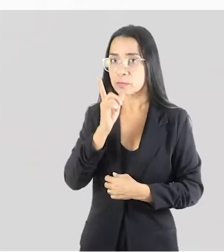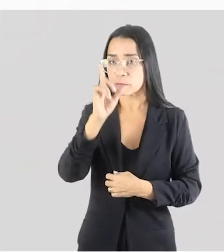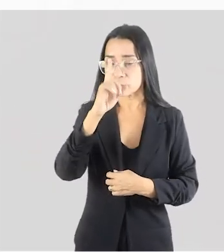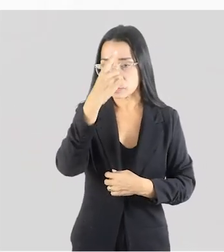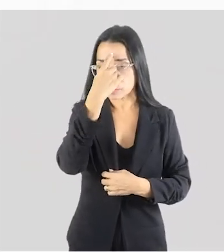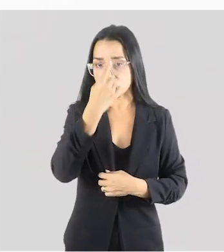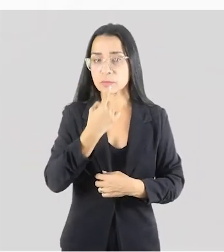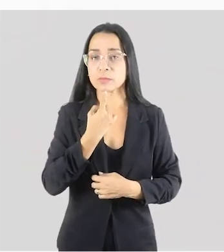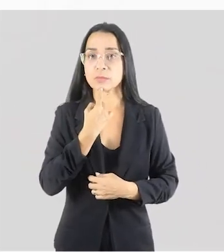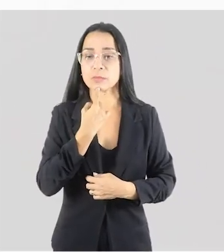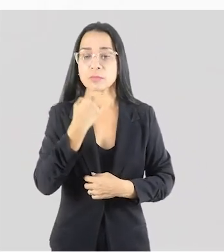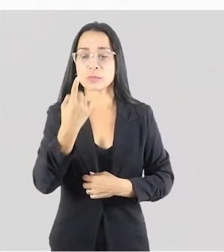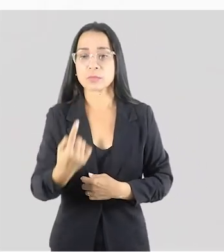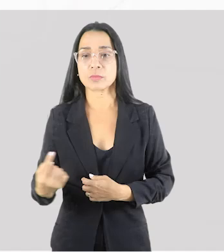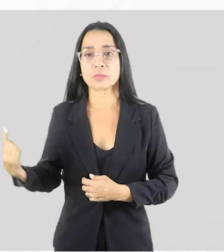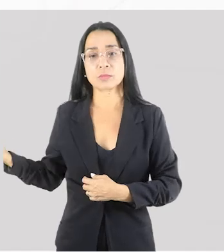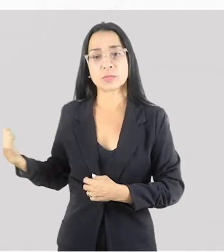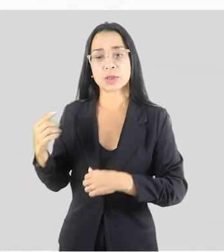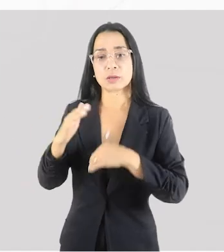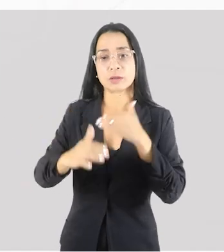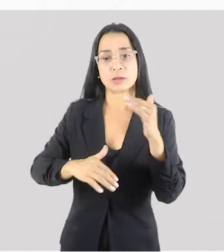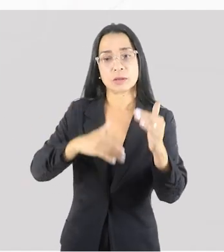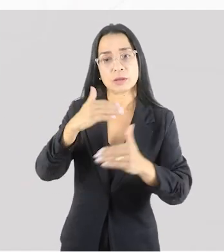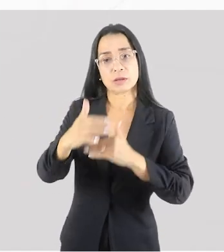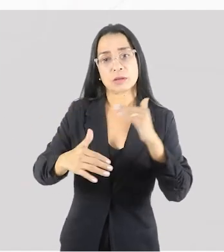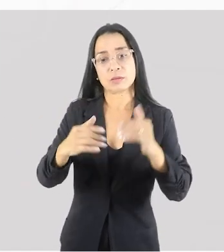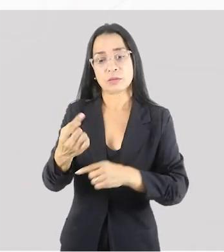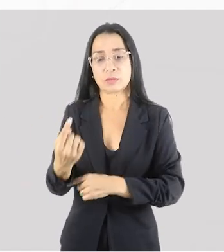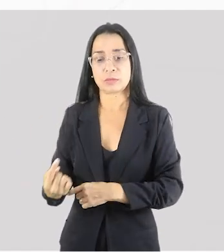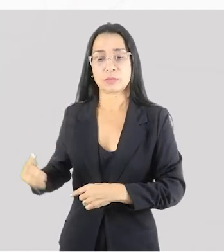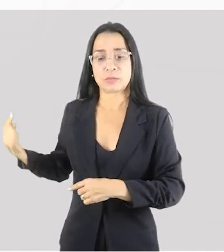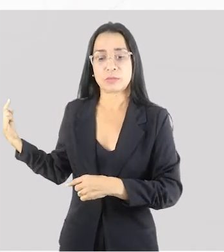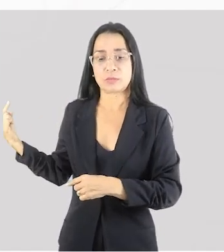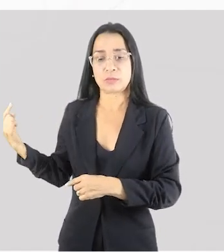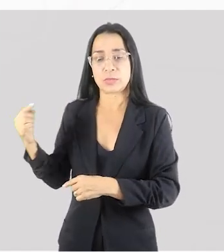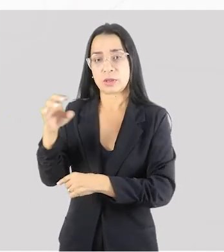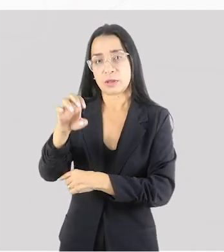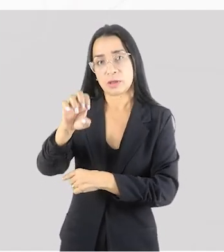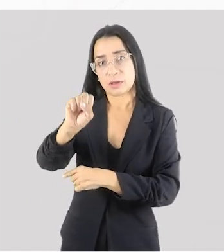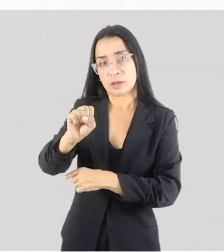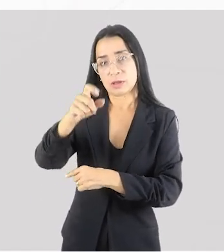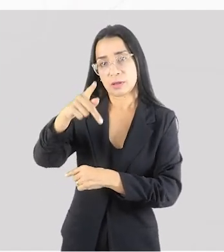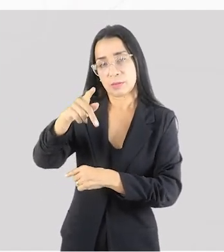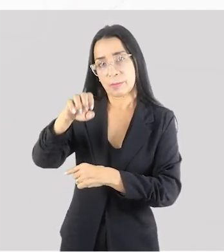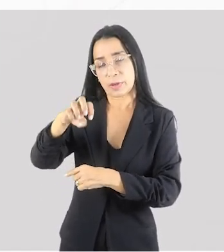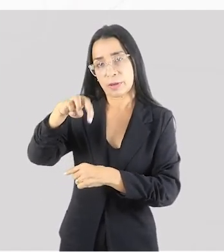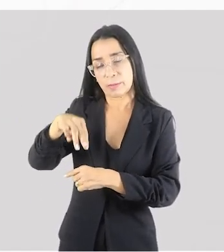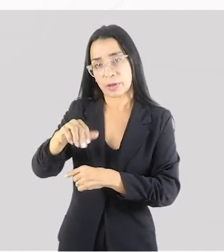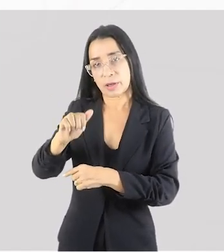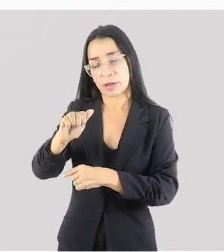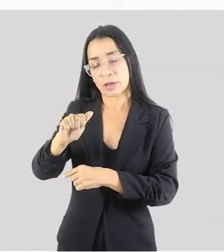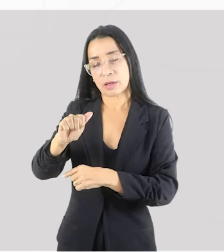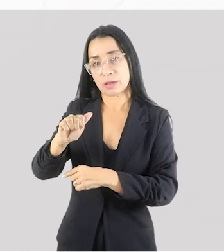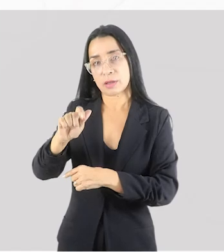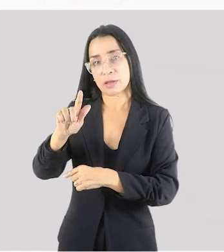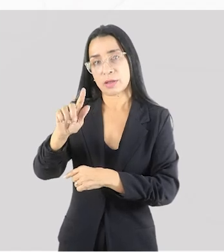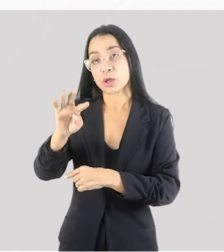aí na imagem que a gente tem o processo de espermatogênese, certo? Então, vamos